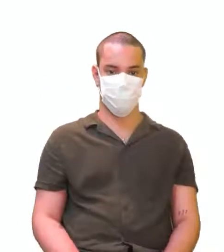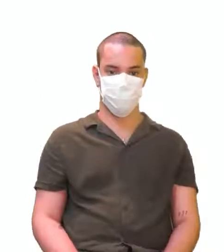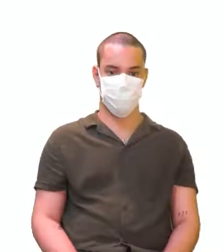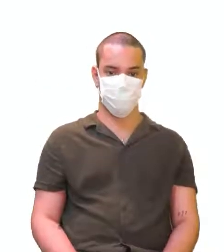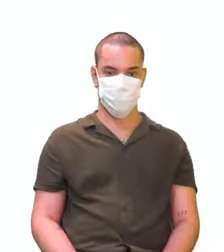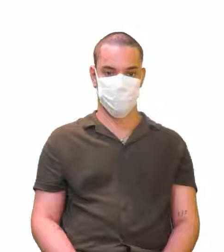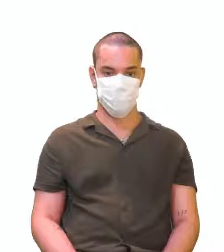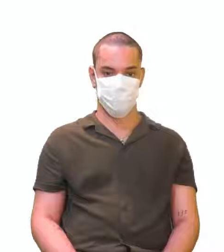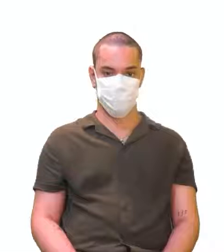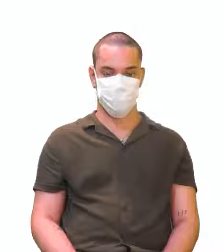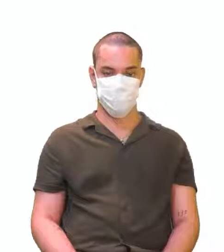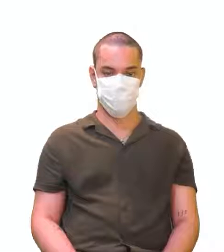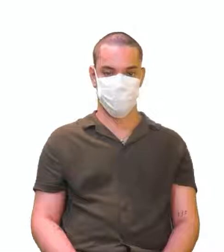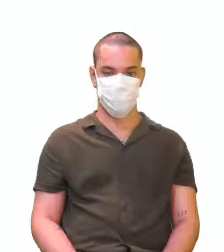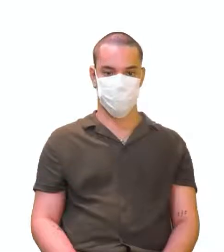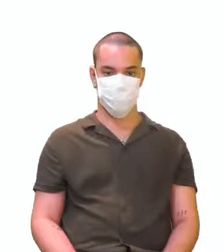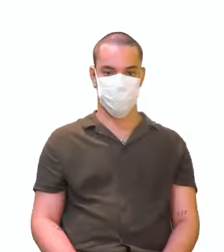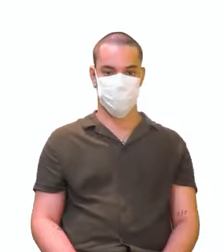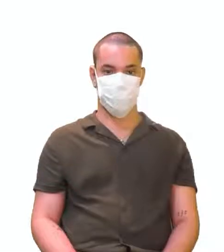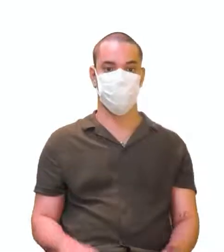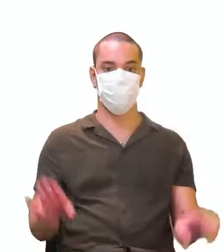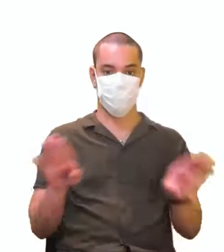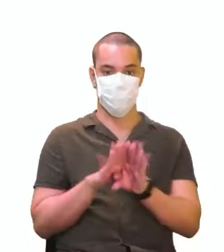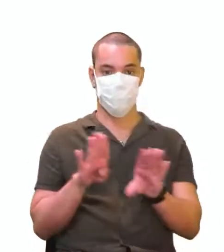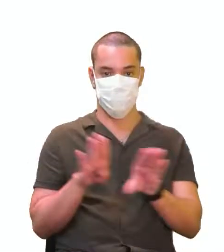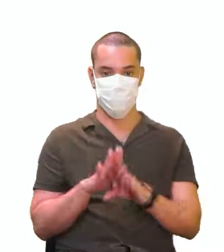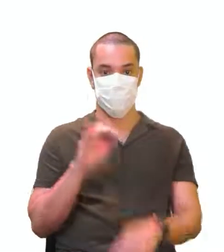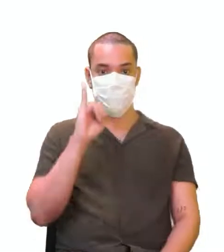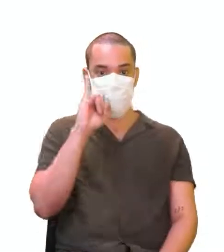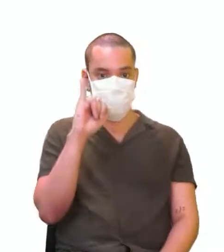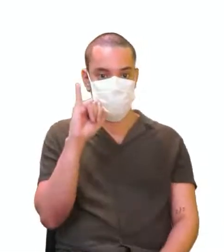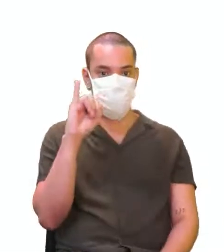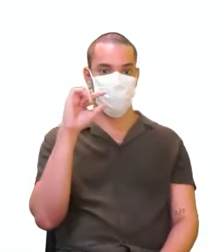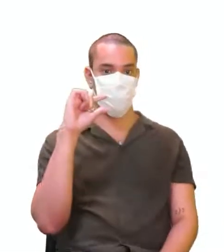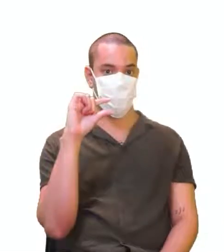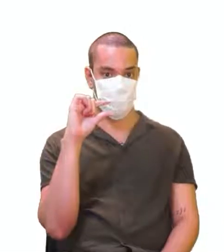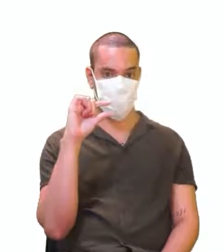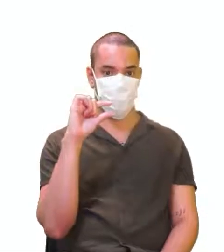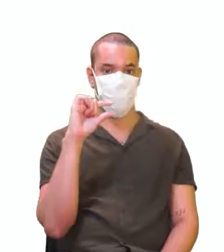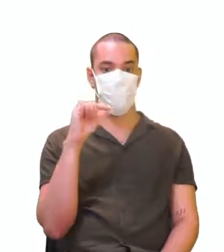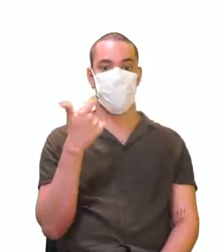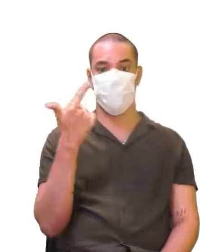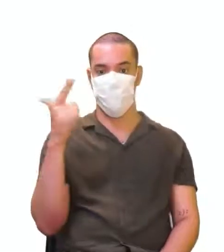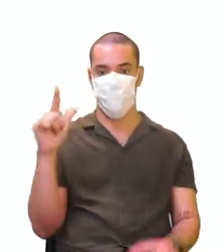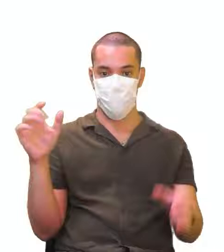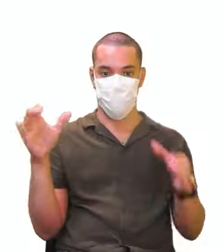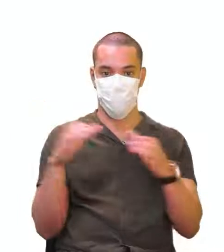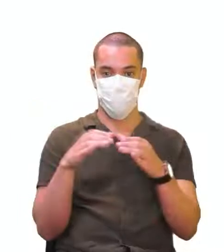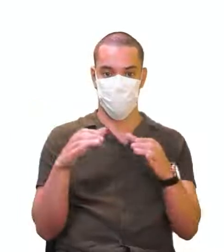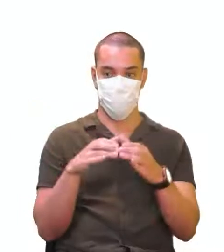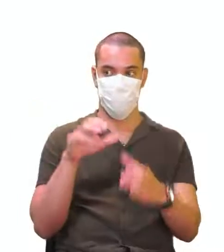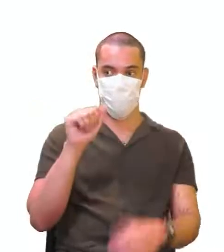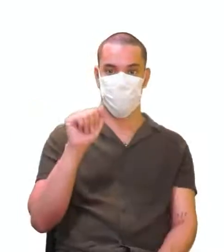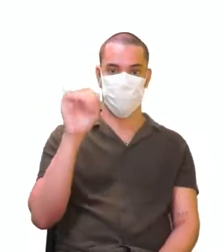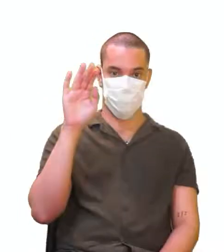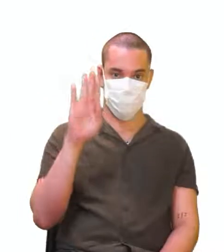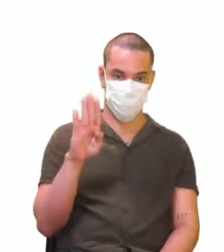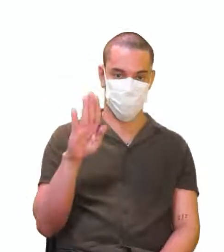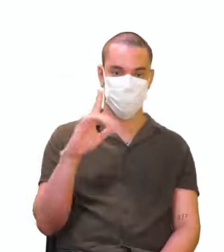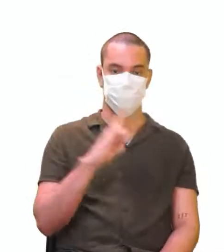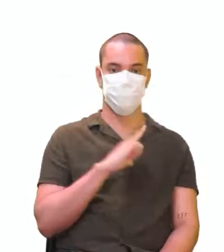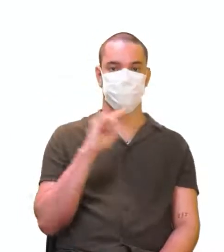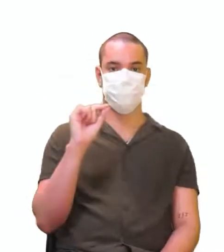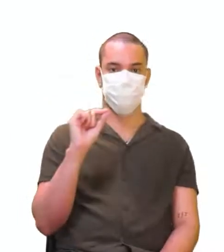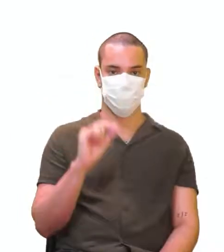isambezão, opa, e izinho. No grupo AB, eu vou ter